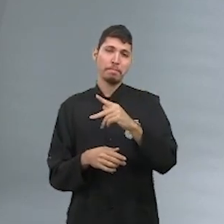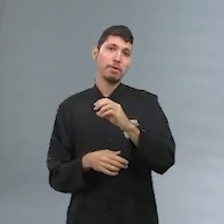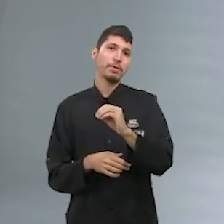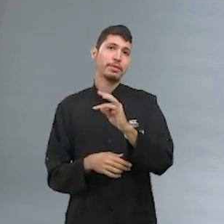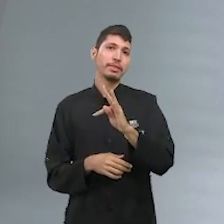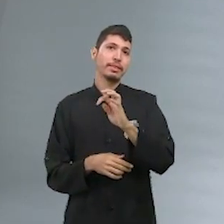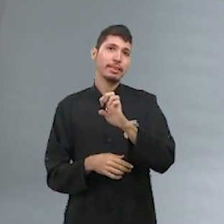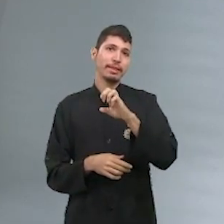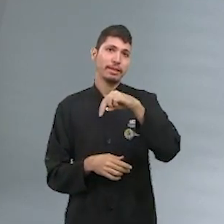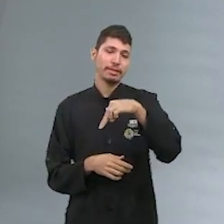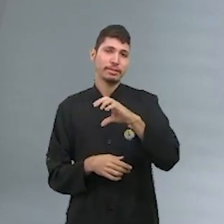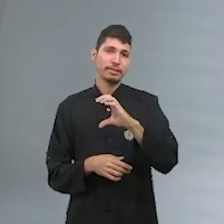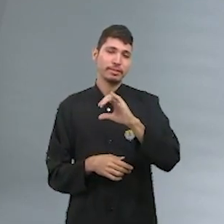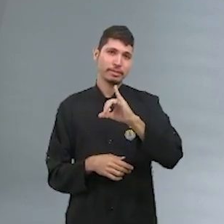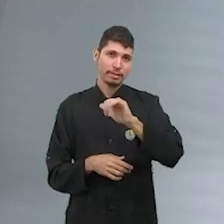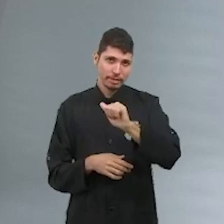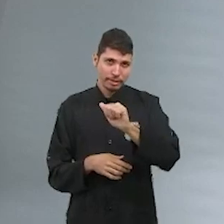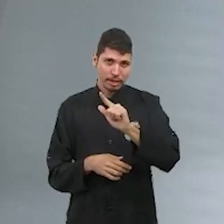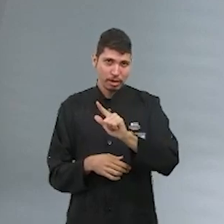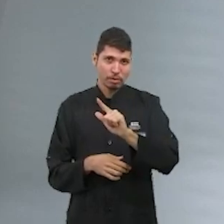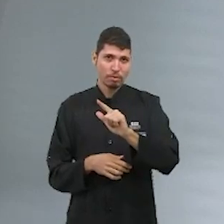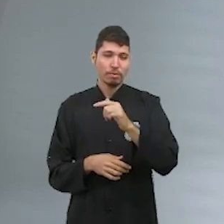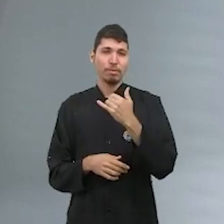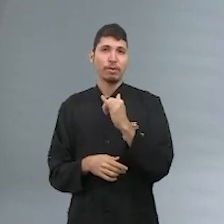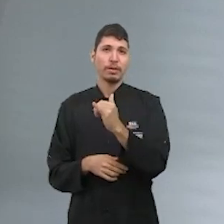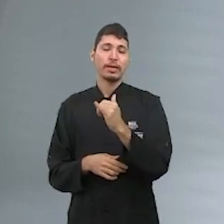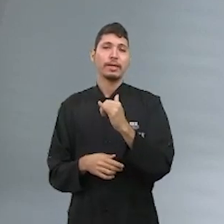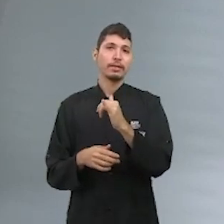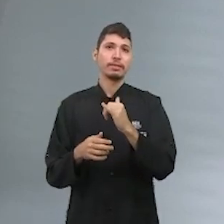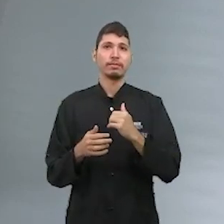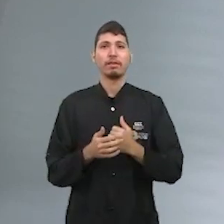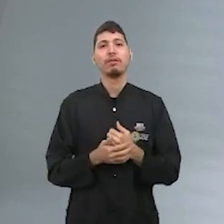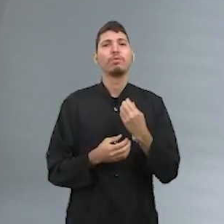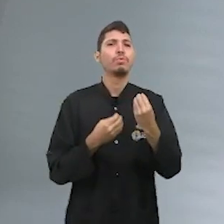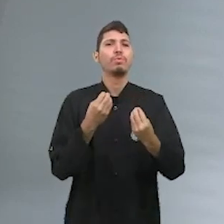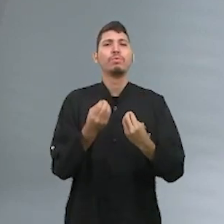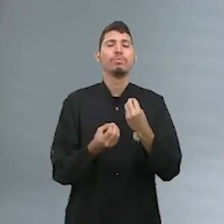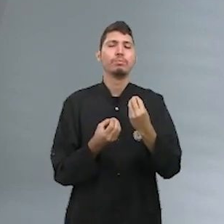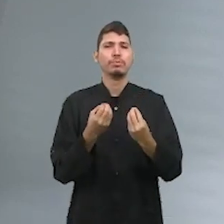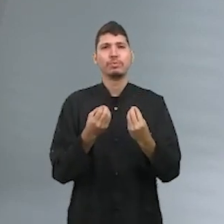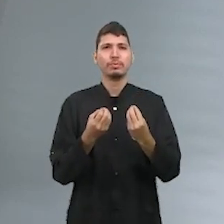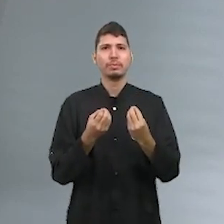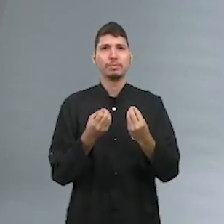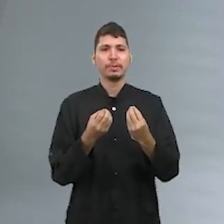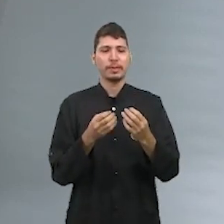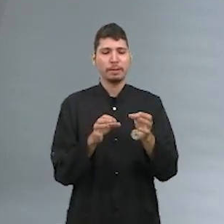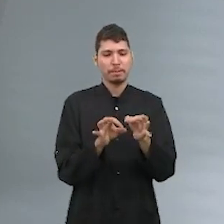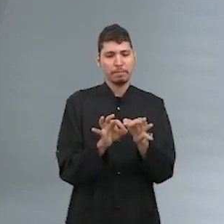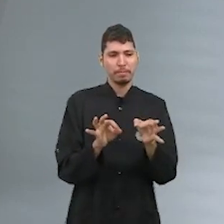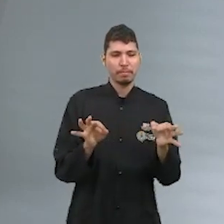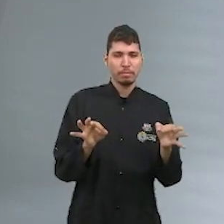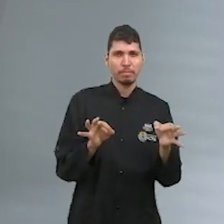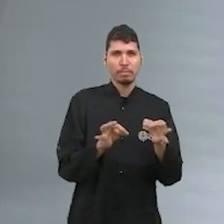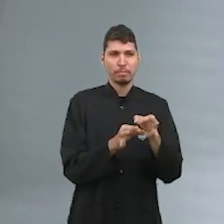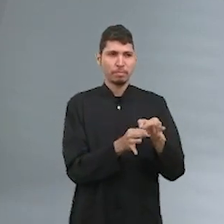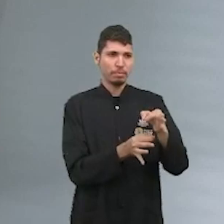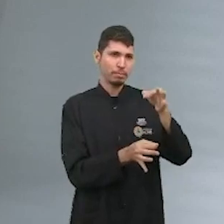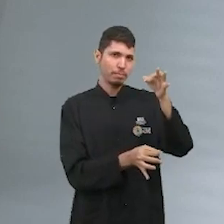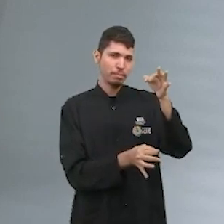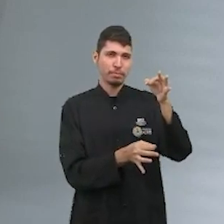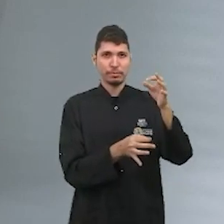tá? Como é que a forma correta de medir? Vocês já ouviram aí, né?